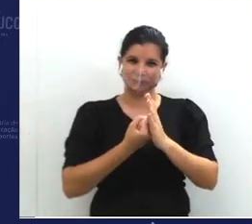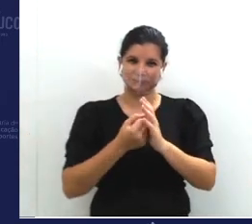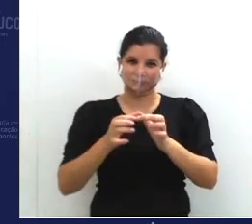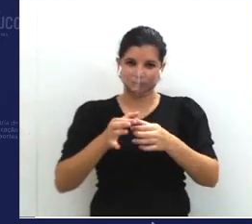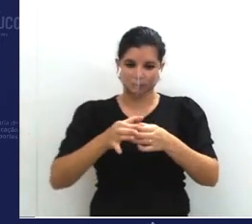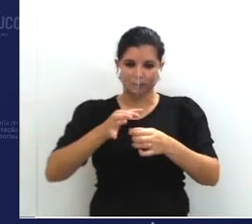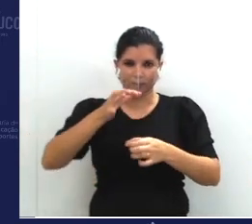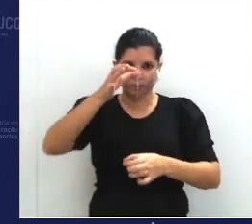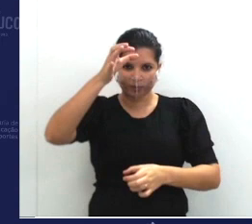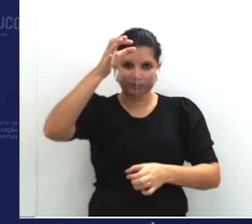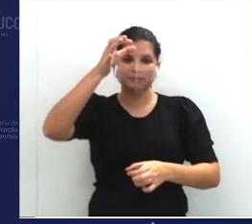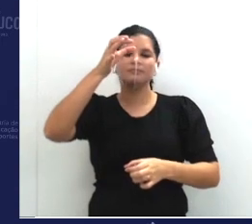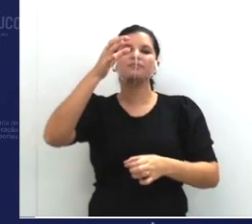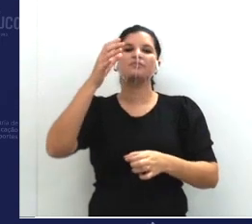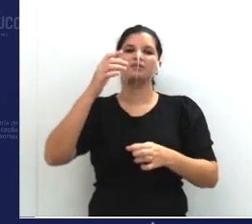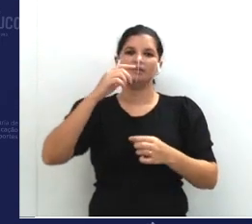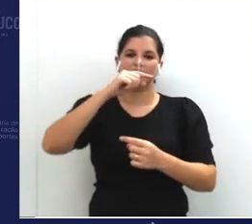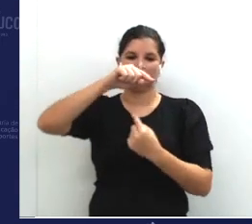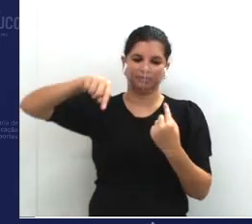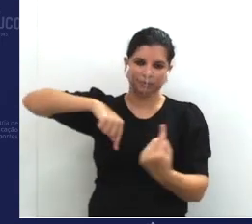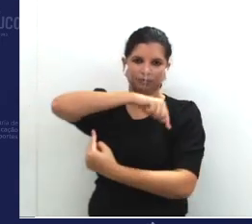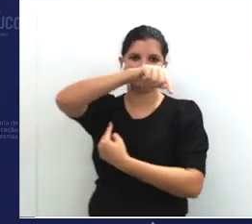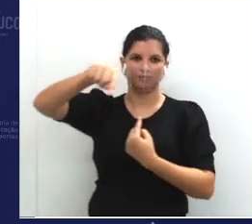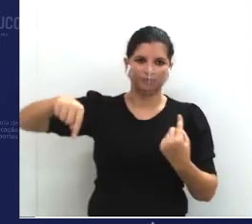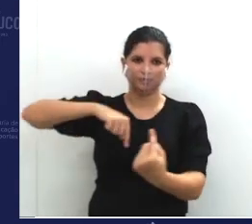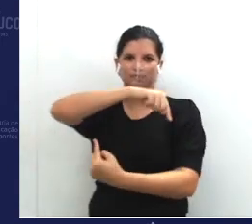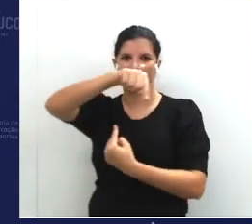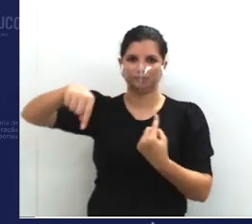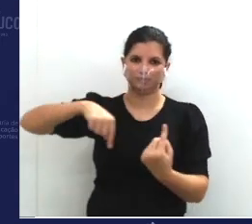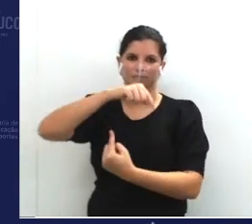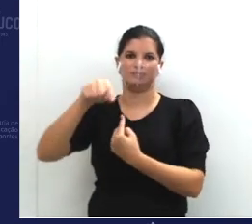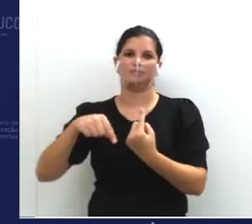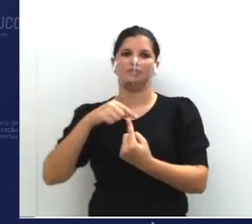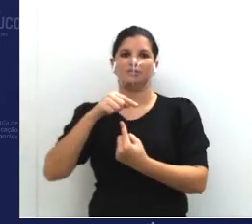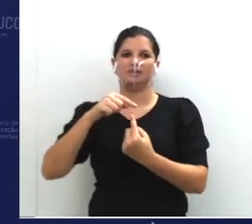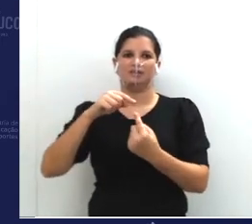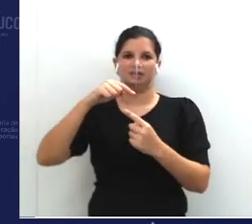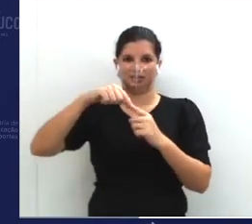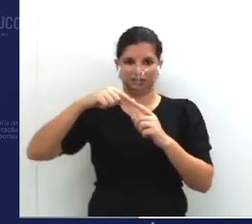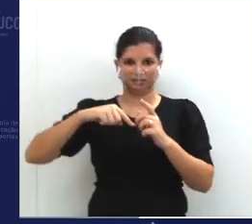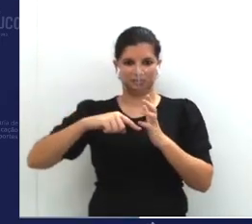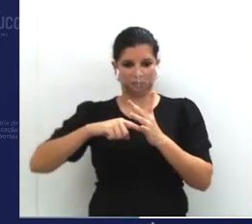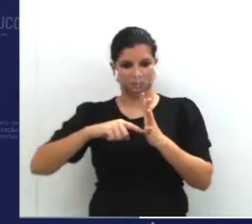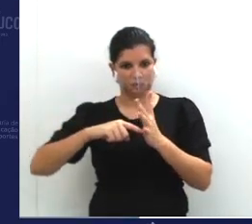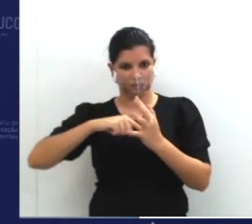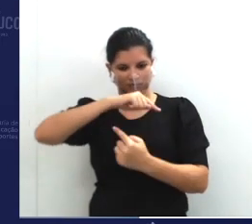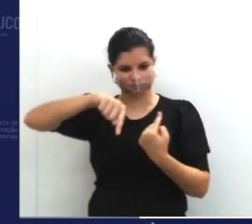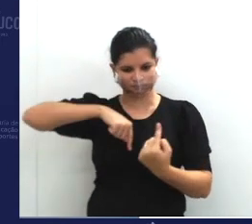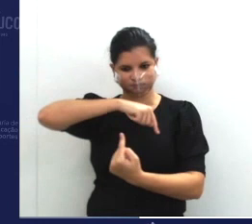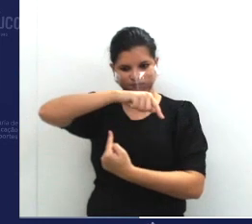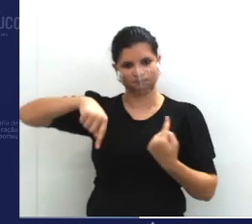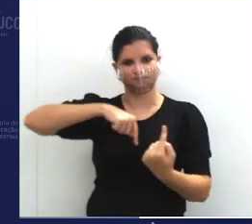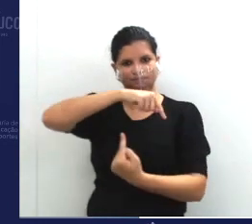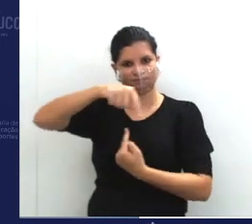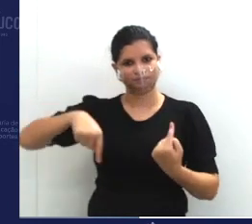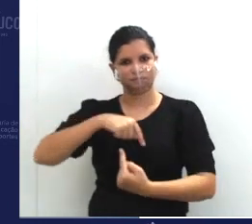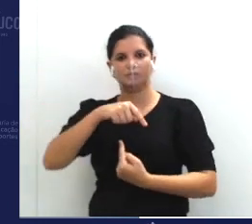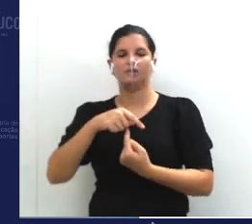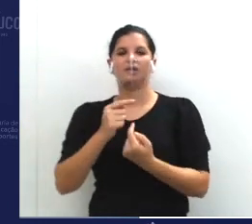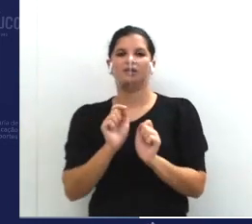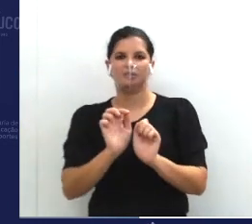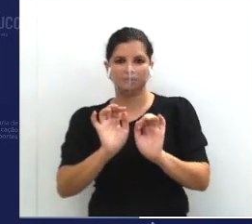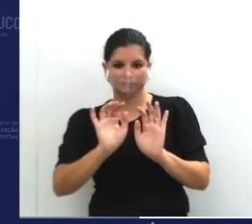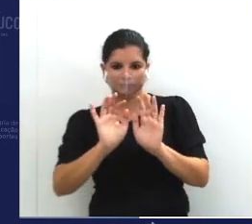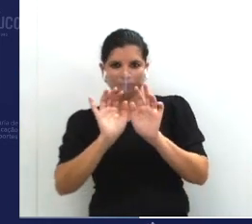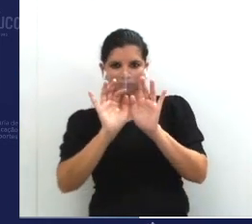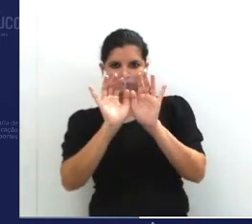uma tubulação que faz girar, na realidade, as pás das turbinas. Que este vapor,